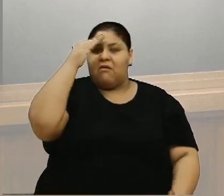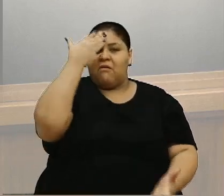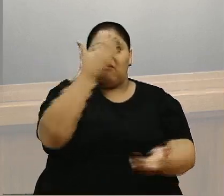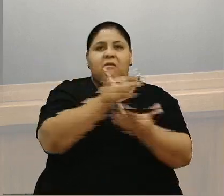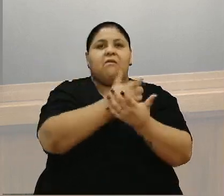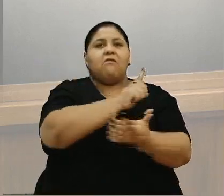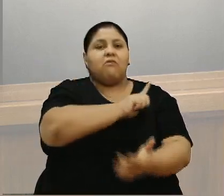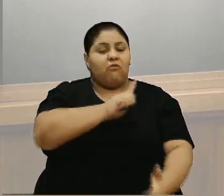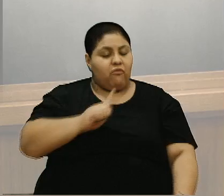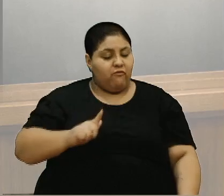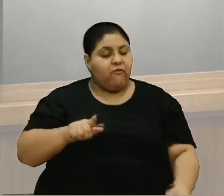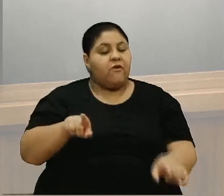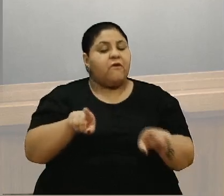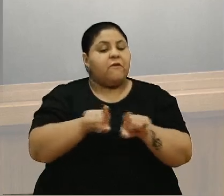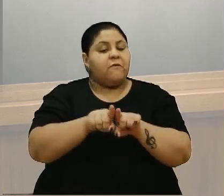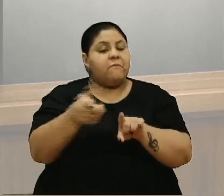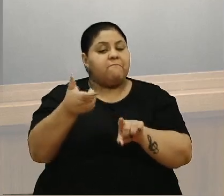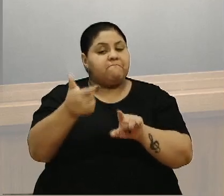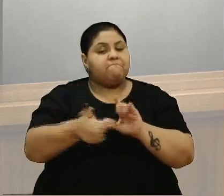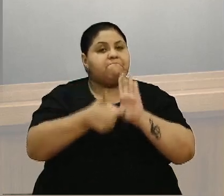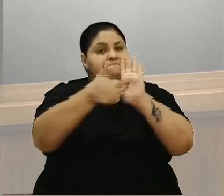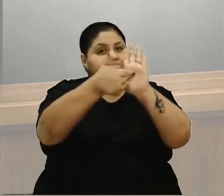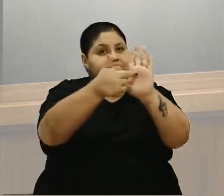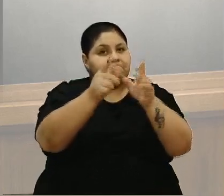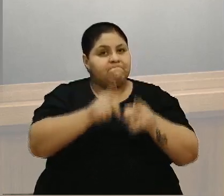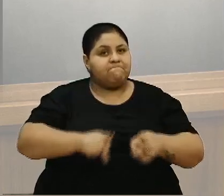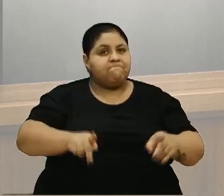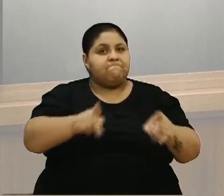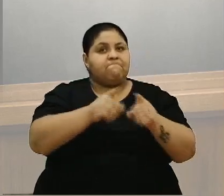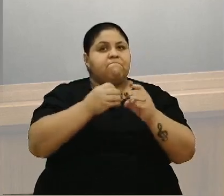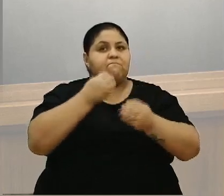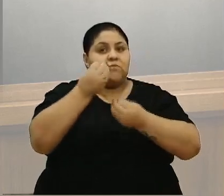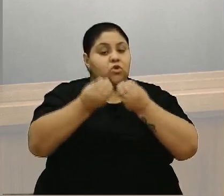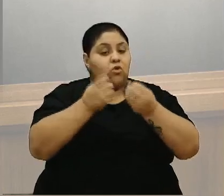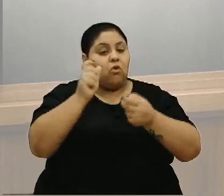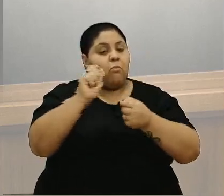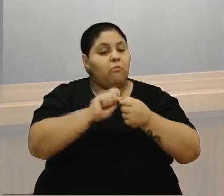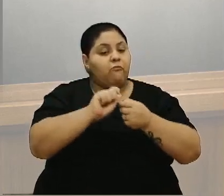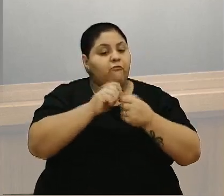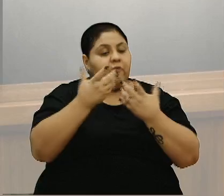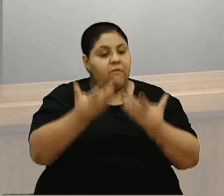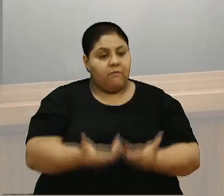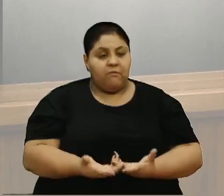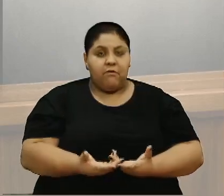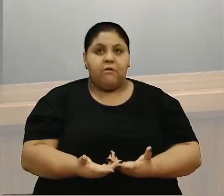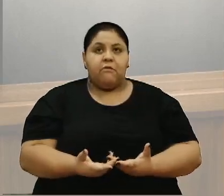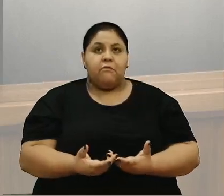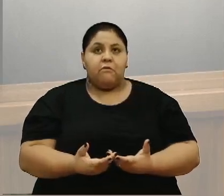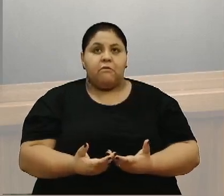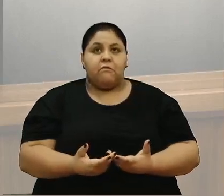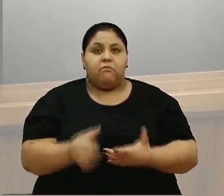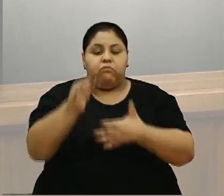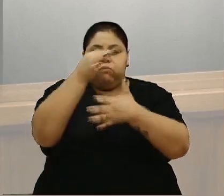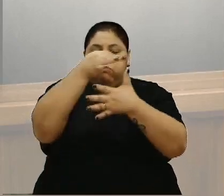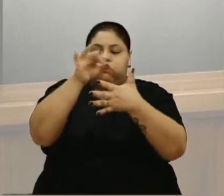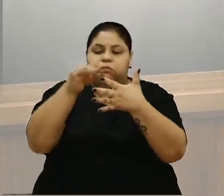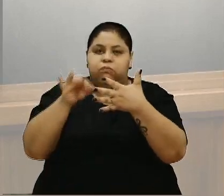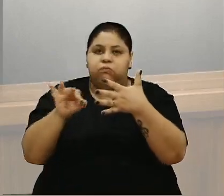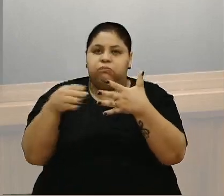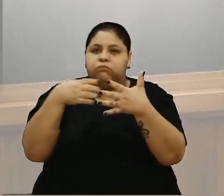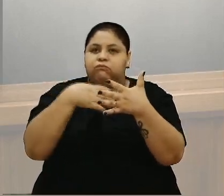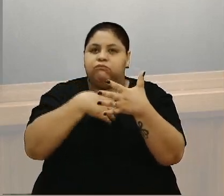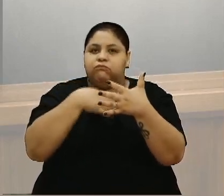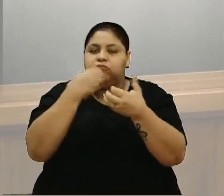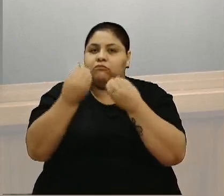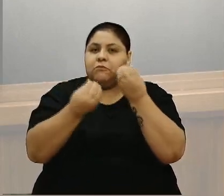também queira mostrar isso para a população, como está sendo feito, os critérios, de que forma,